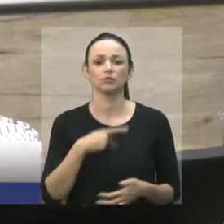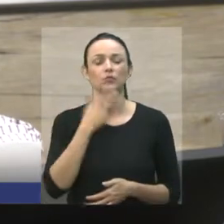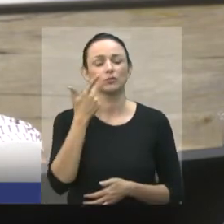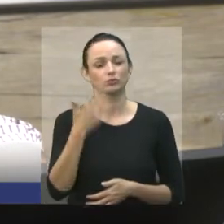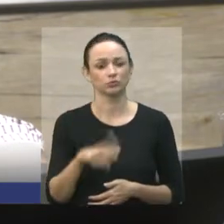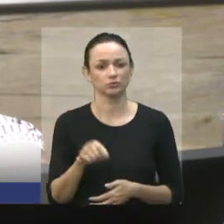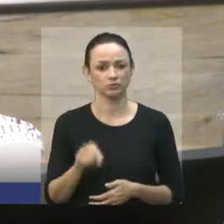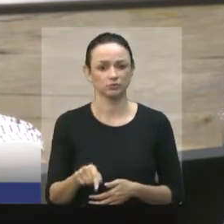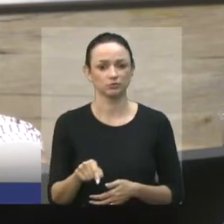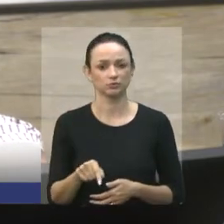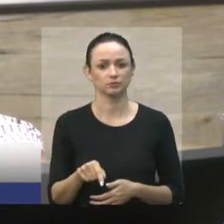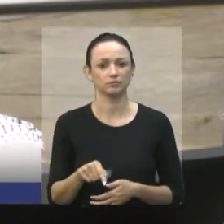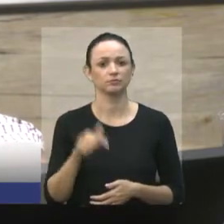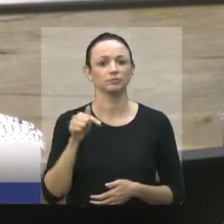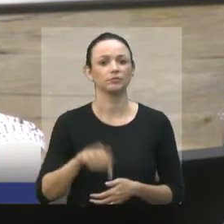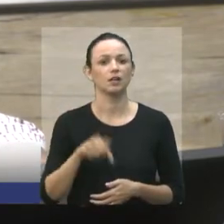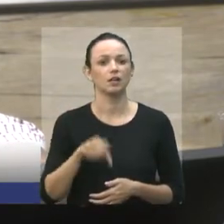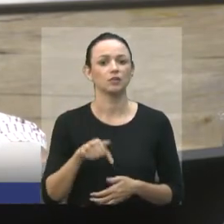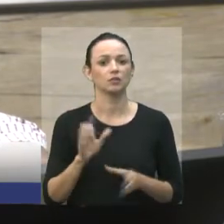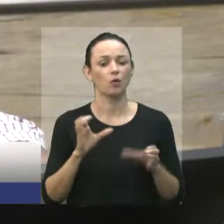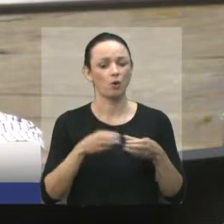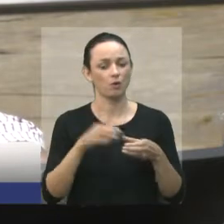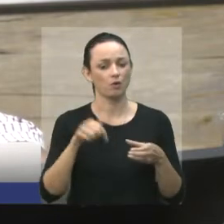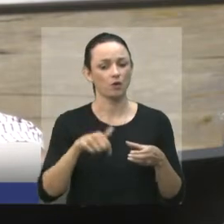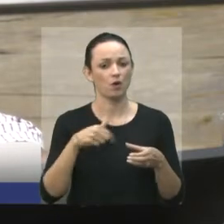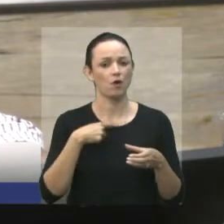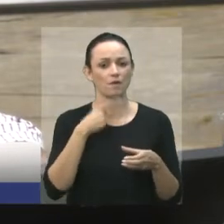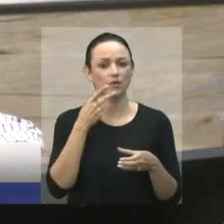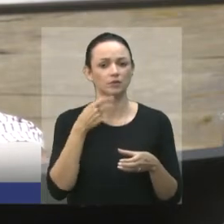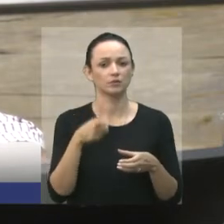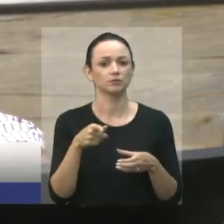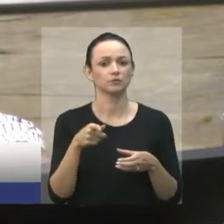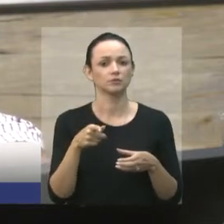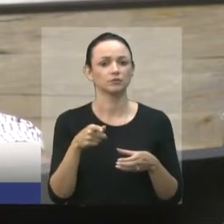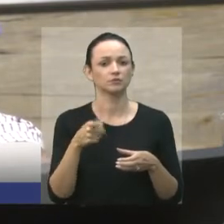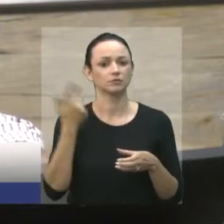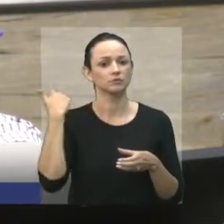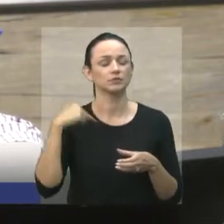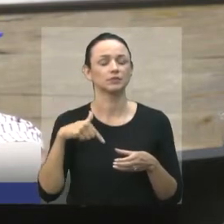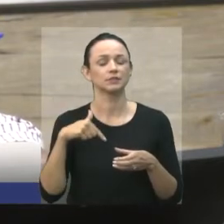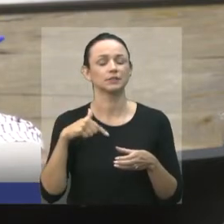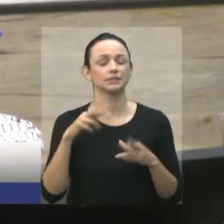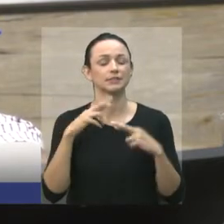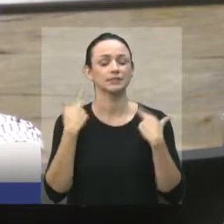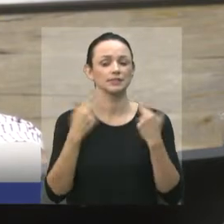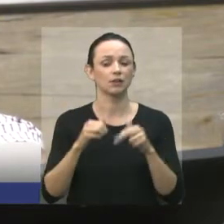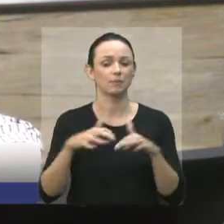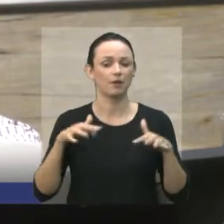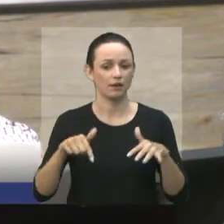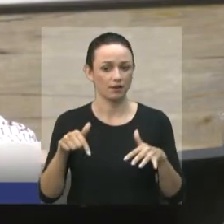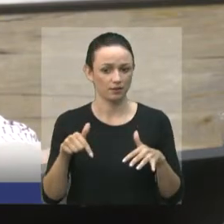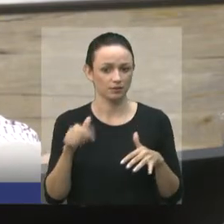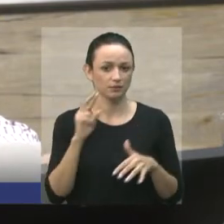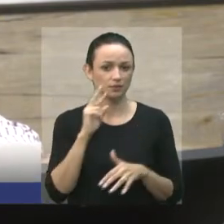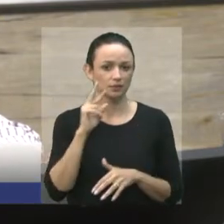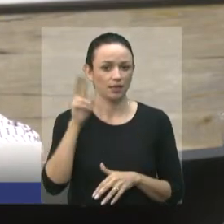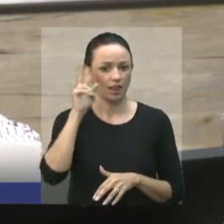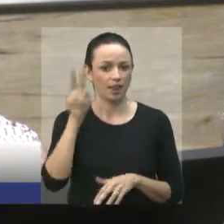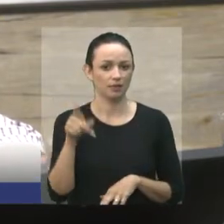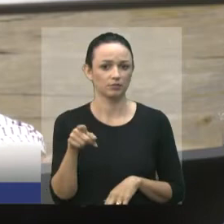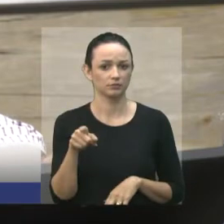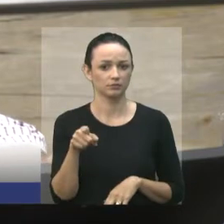aqui nessa comissão hoje aquilo que eu falei no plenário, aqui na nossa sessão de segunda-feira. O senhor vai